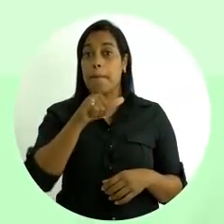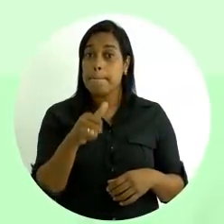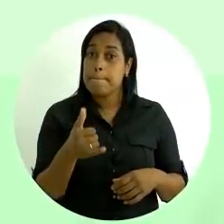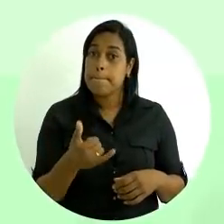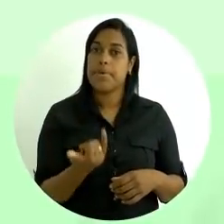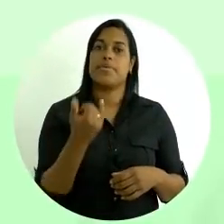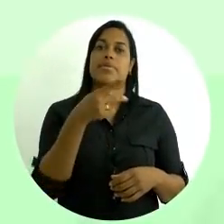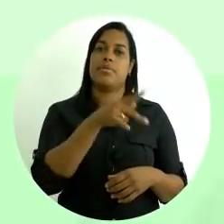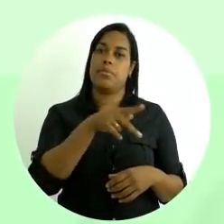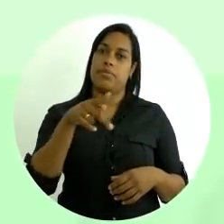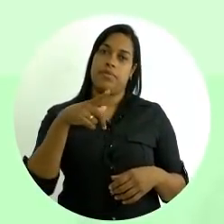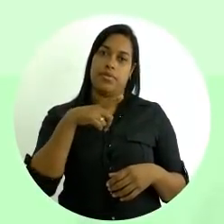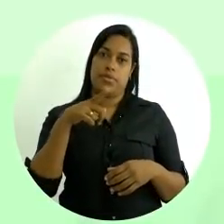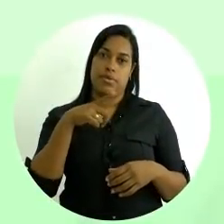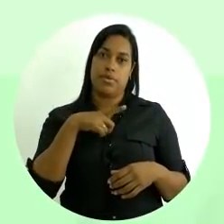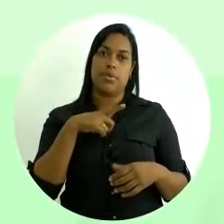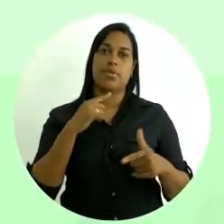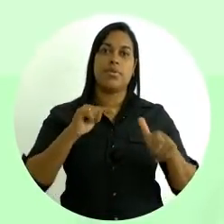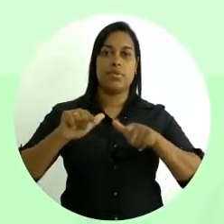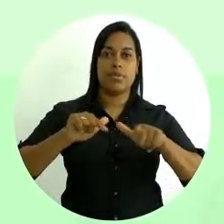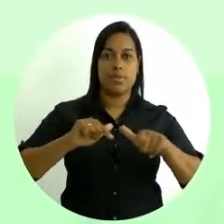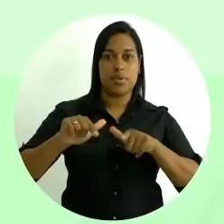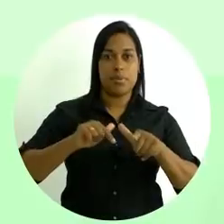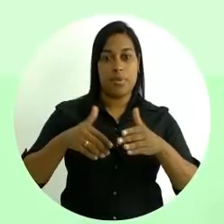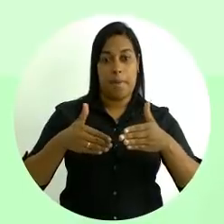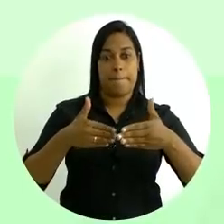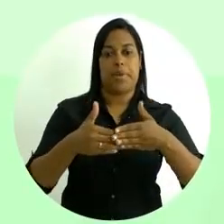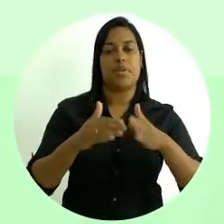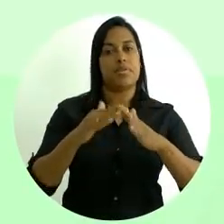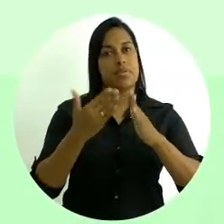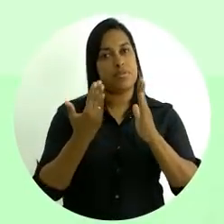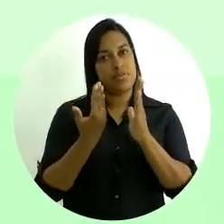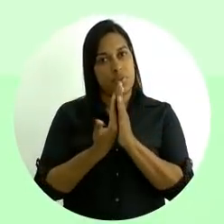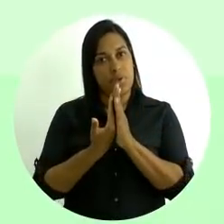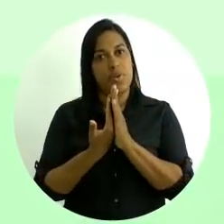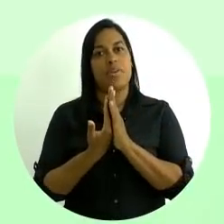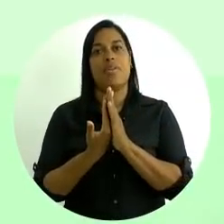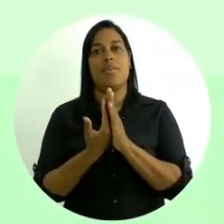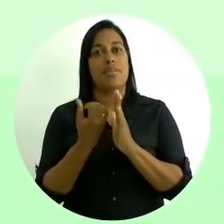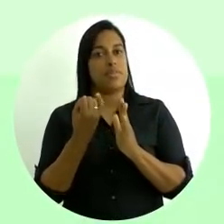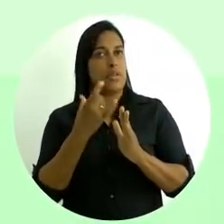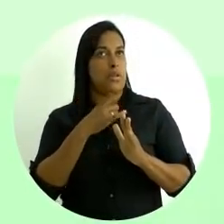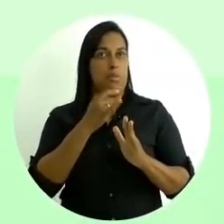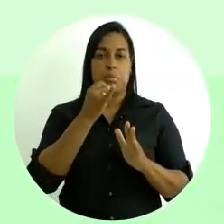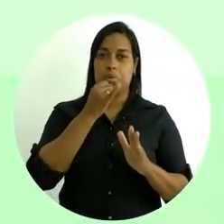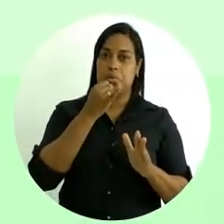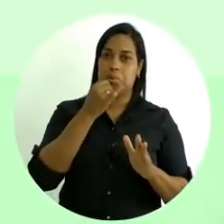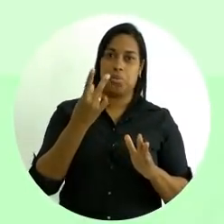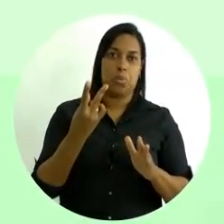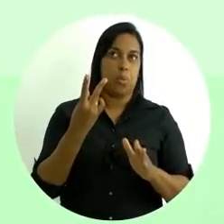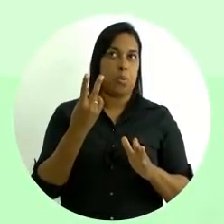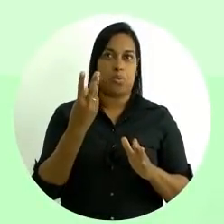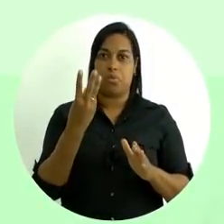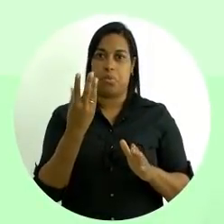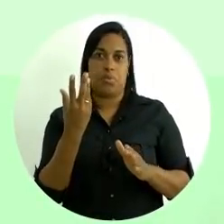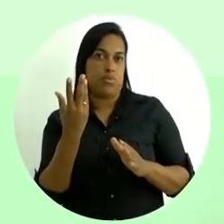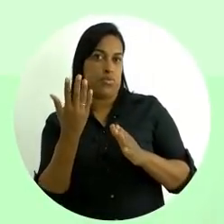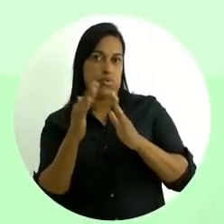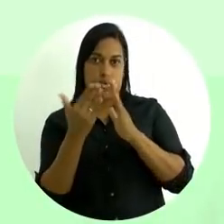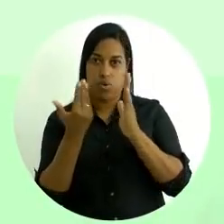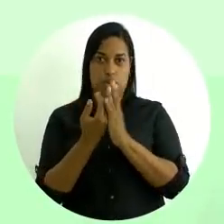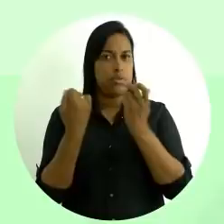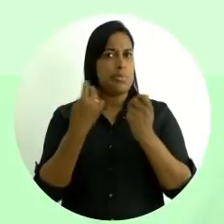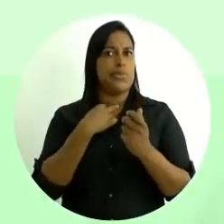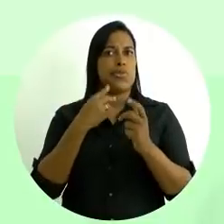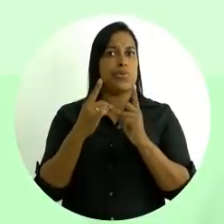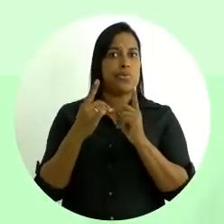a oportunidade que o professor tem de trabalhar próximo à sua escola e que, se ele tenha 2 ou outras escolas, que